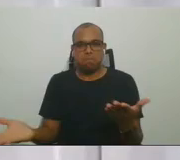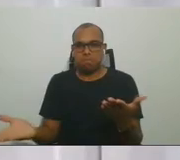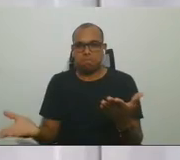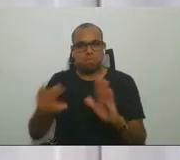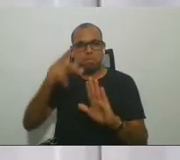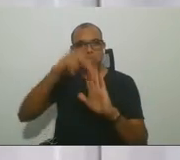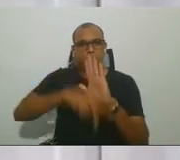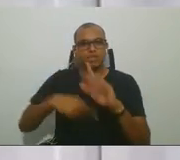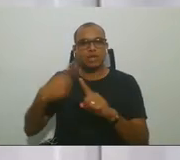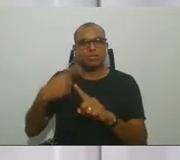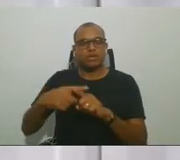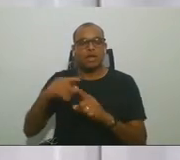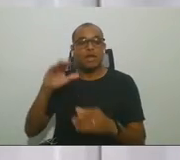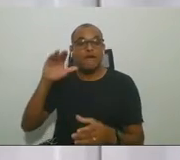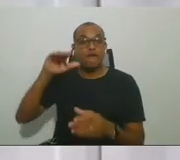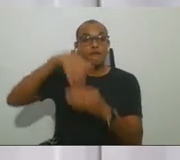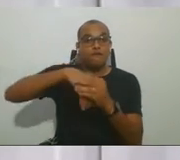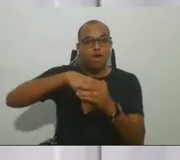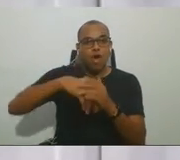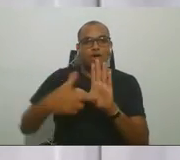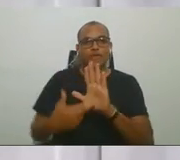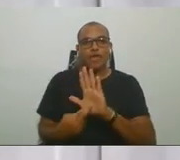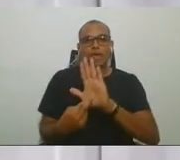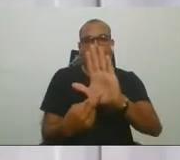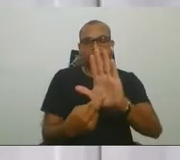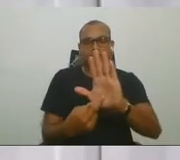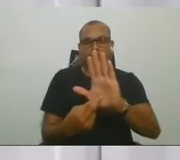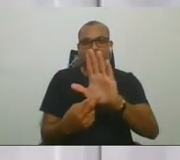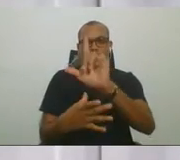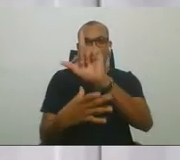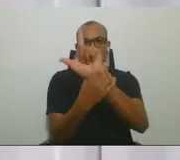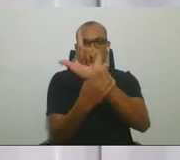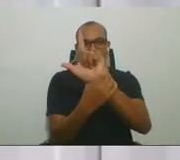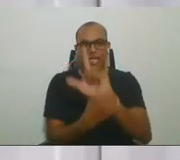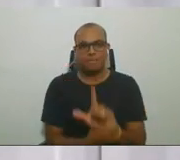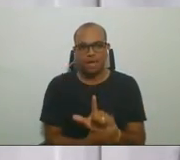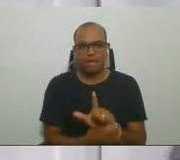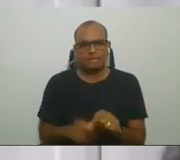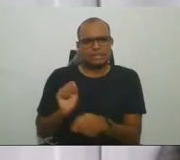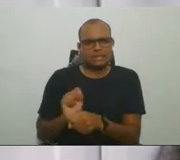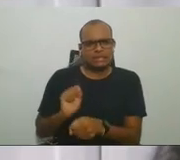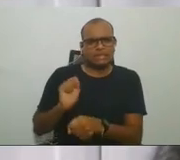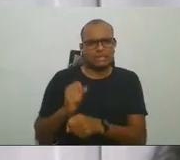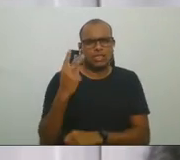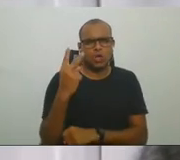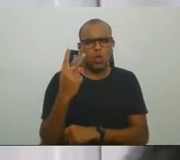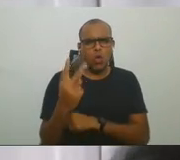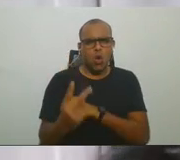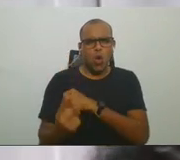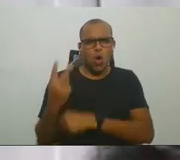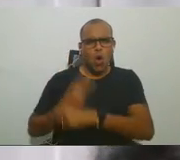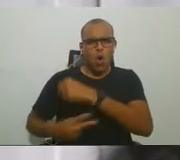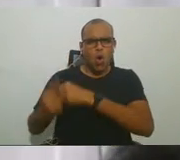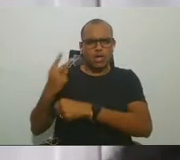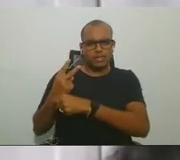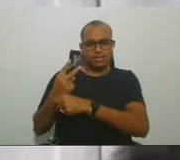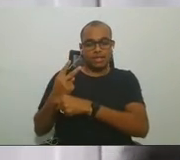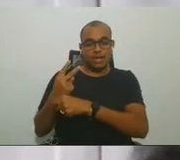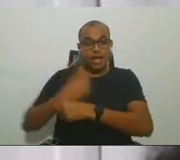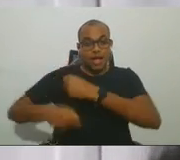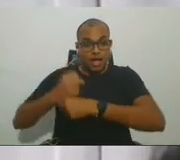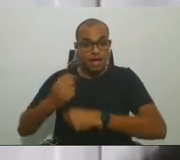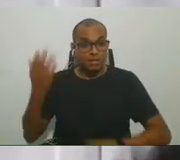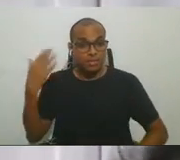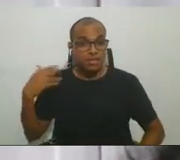liberais. Tivemos que esperar 2 anos. E finais do ano passado, com o novo